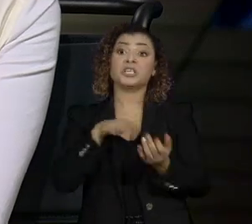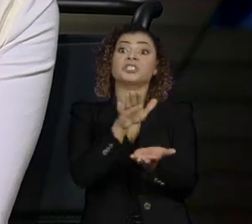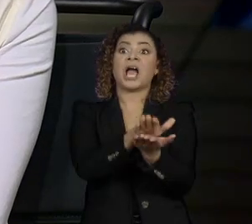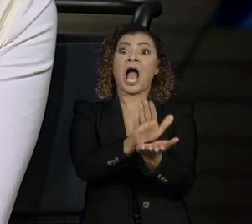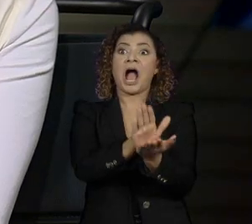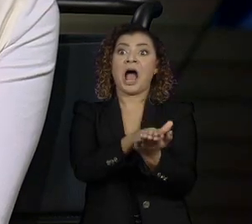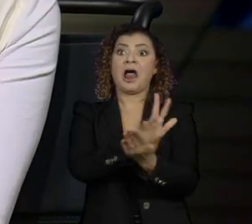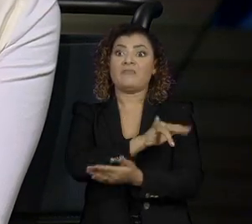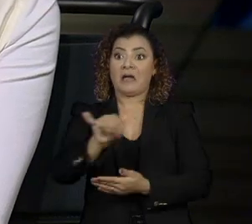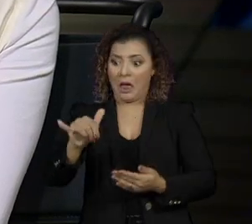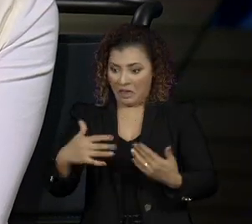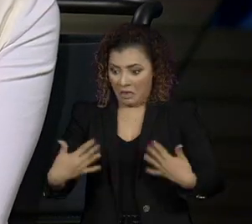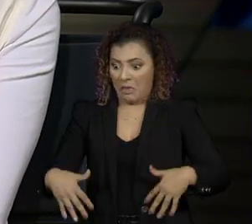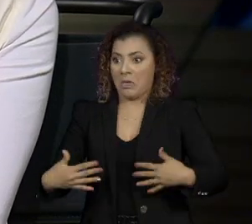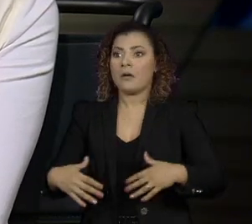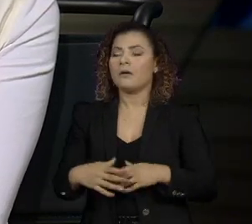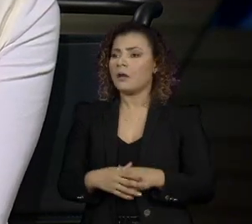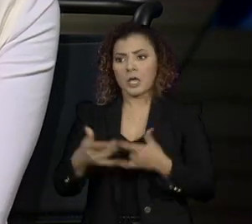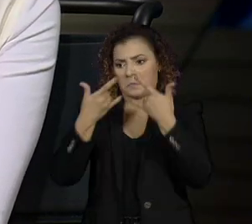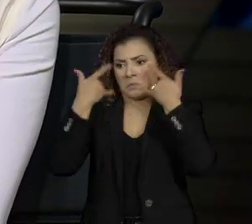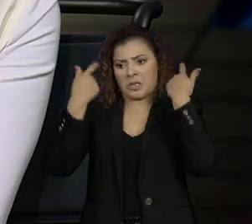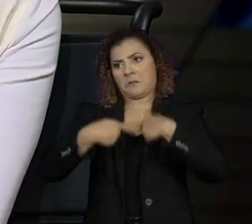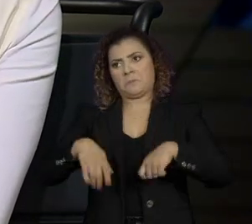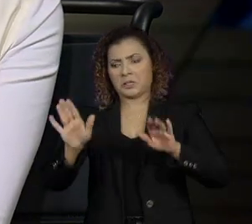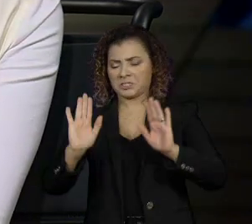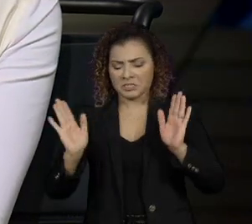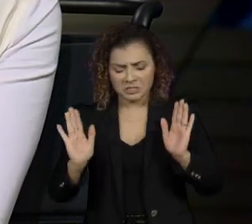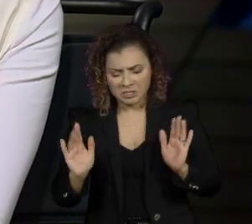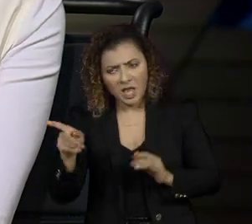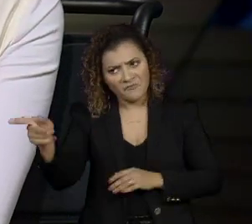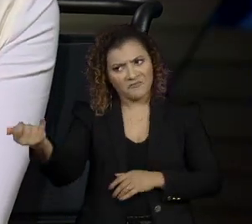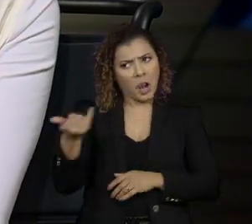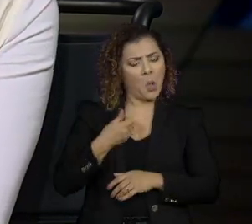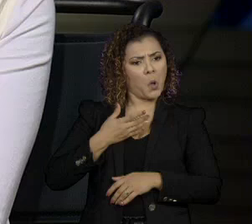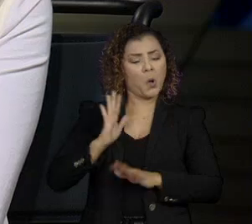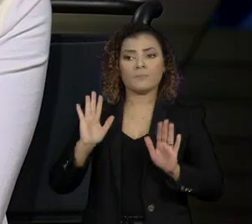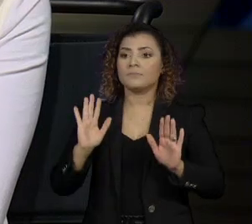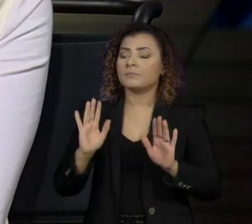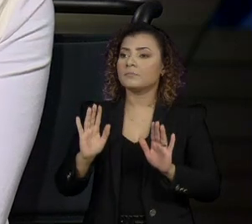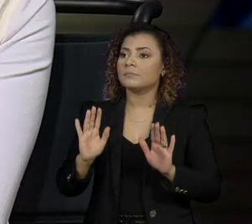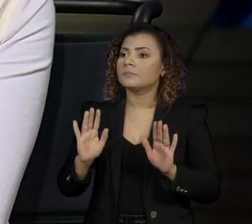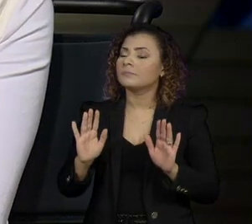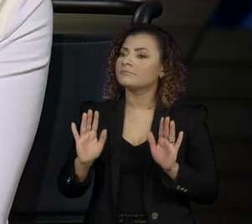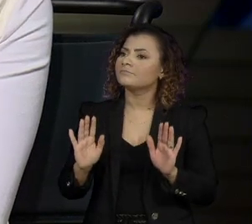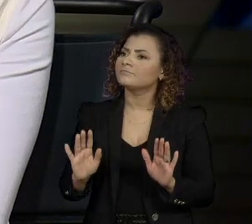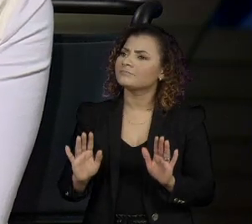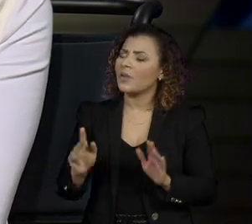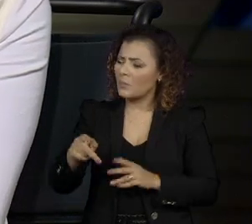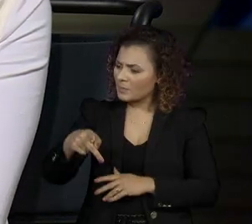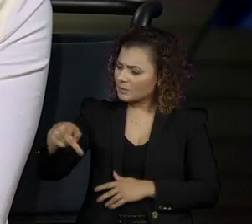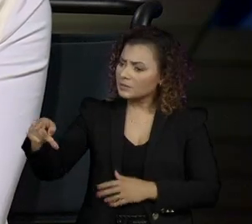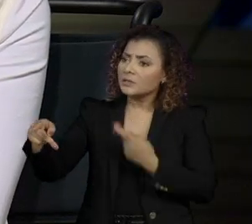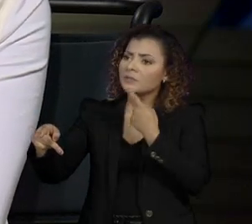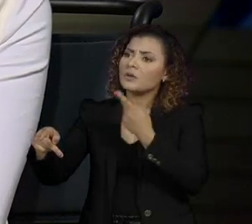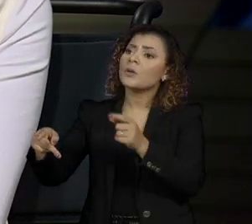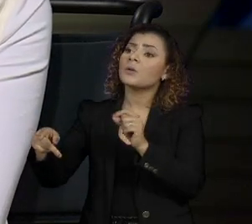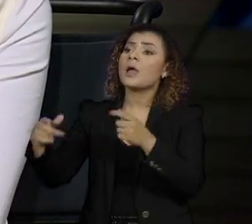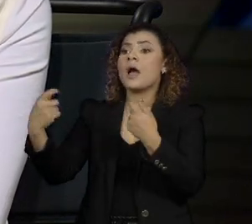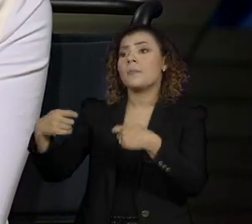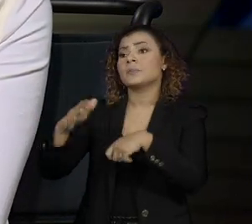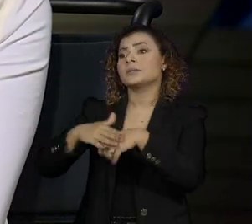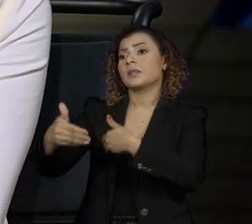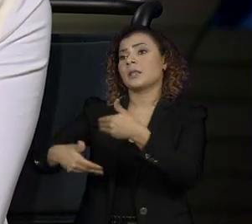o presidente diz que não precisa usar máscara, e além disso, a população dizendo: aliás, o presidente disse que você precisa me dar o